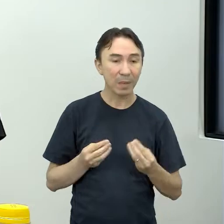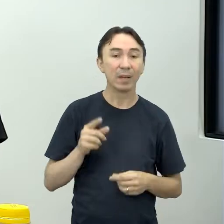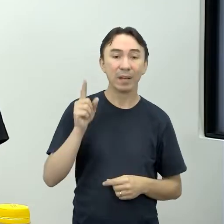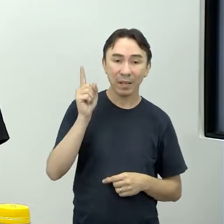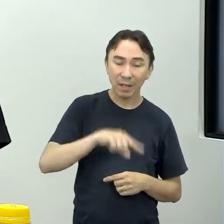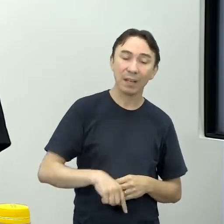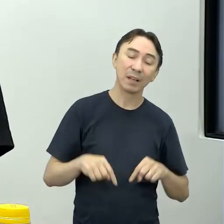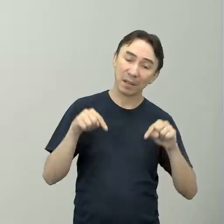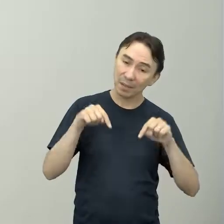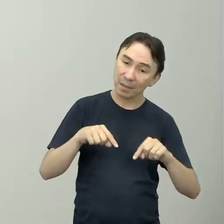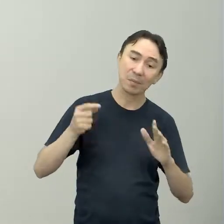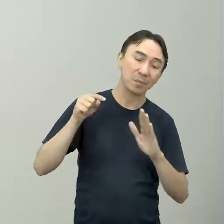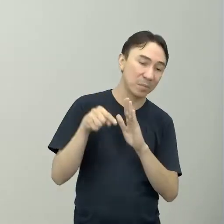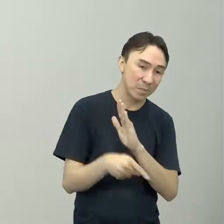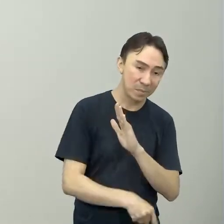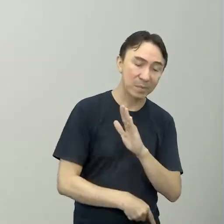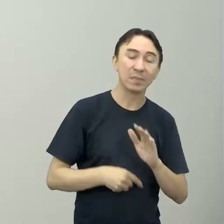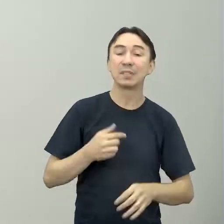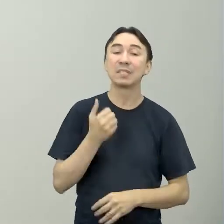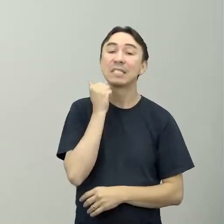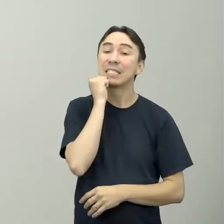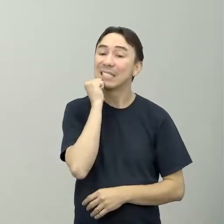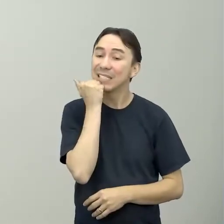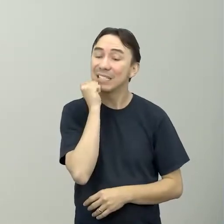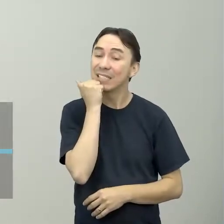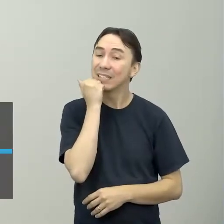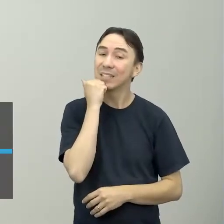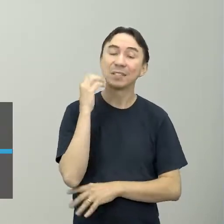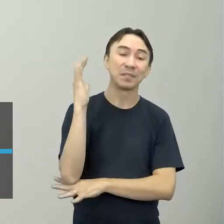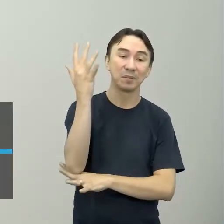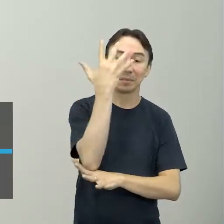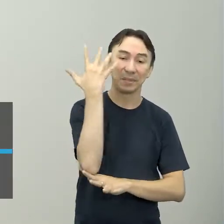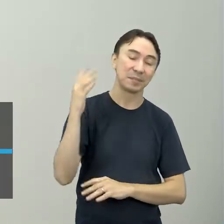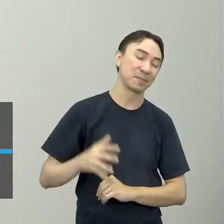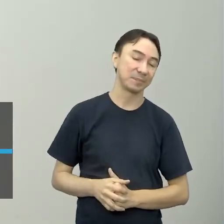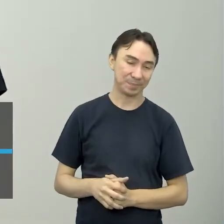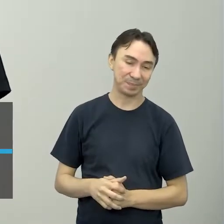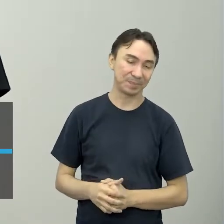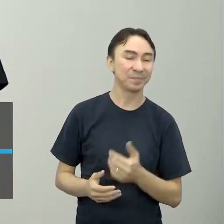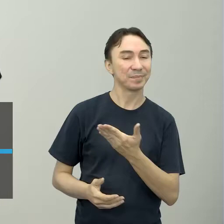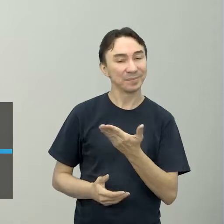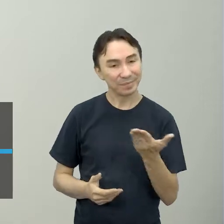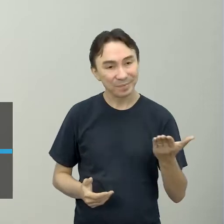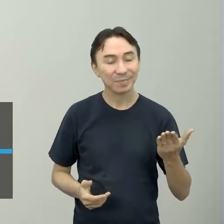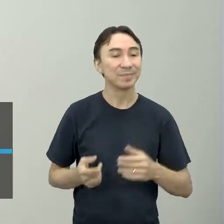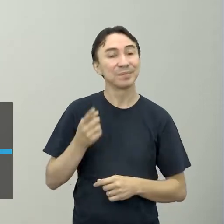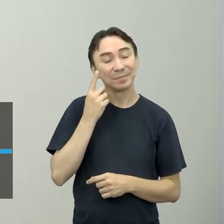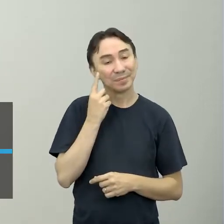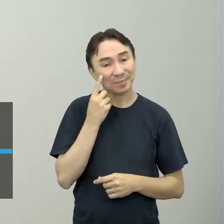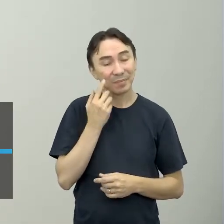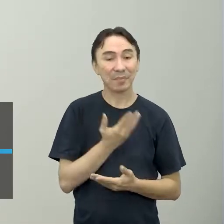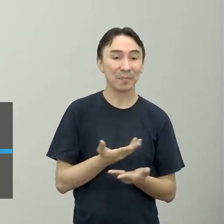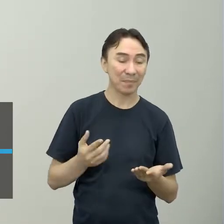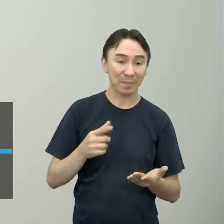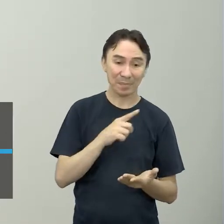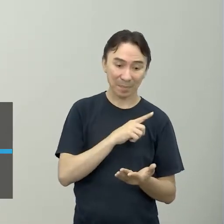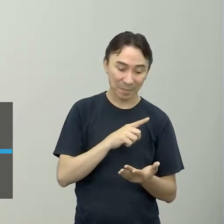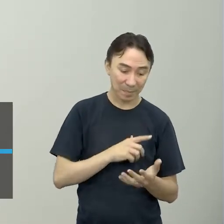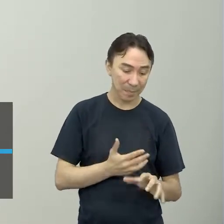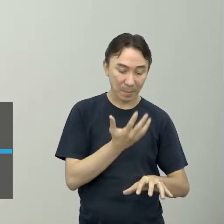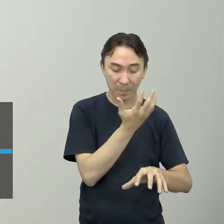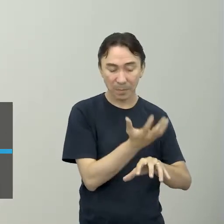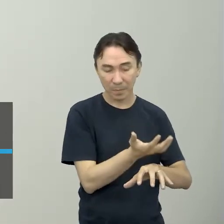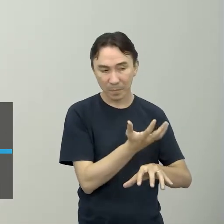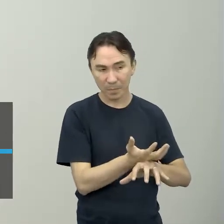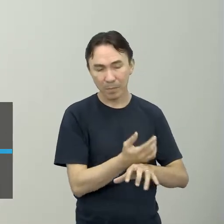natureza. Exato, né? A ideia aqui é que vocês tenham a oportunidade de olhar para esses componentes, né? Mas principalmente olhar eles, vamos